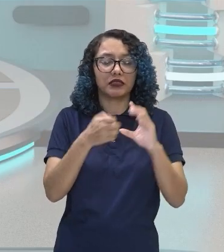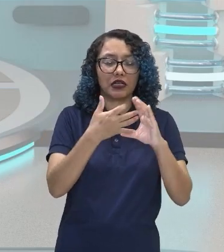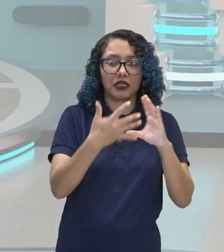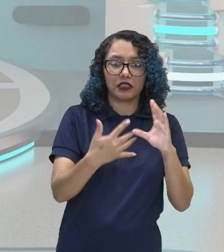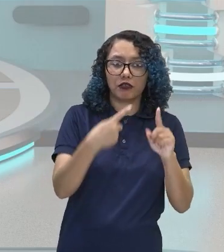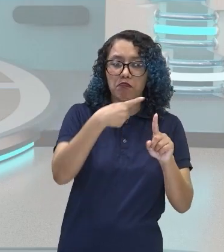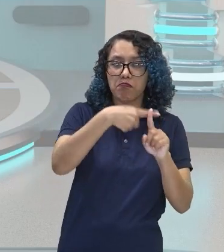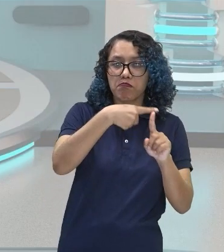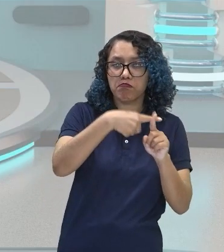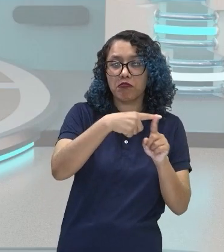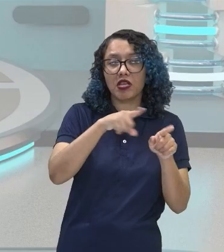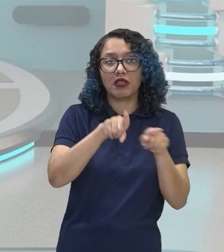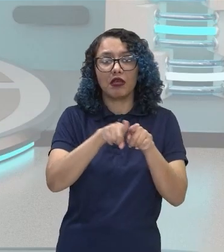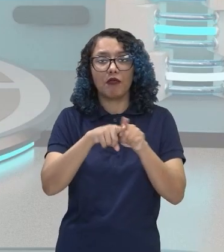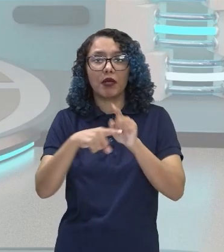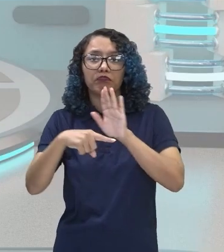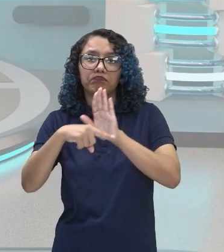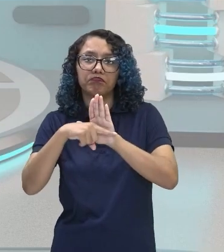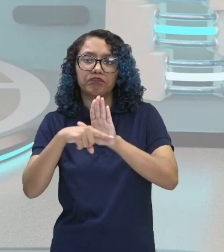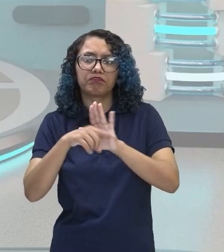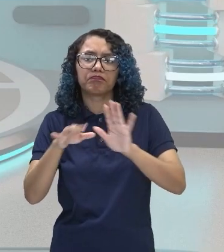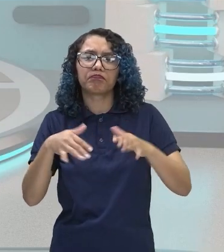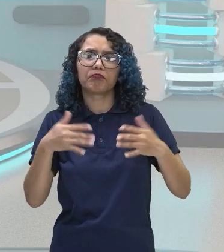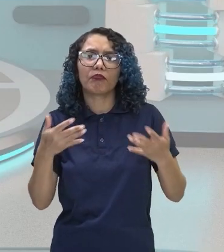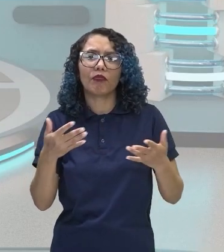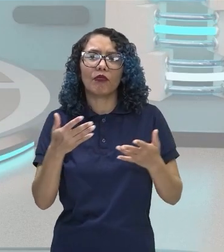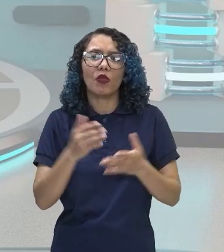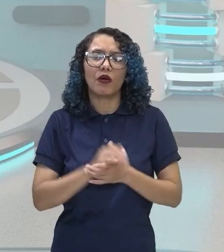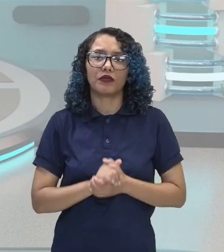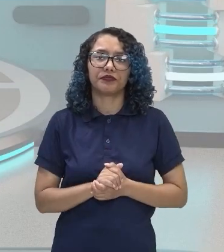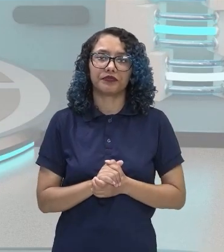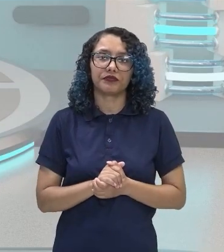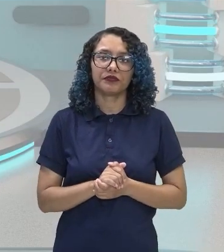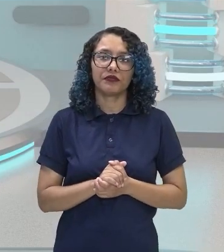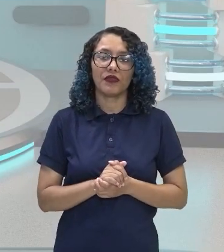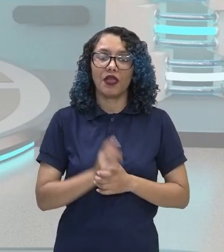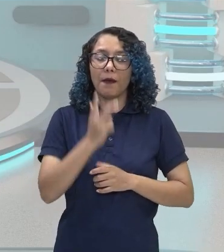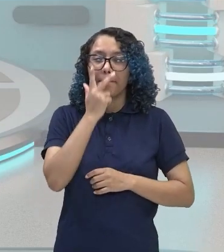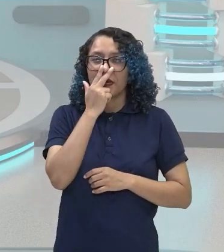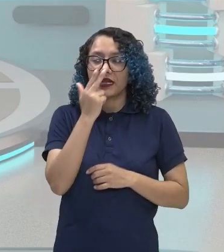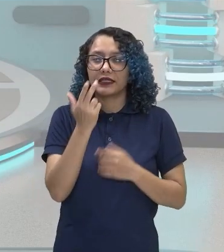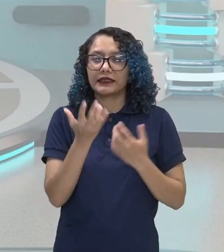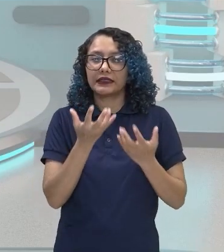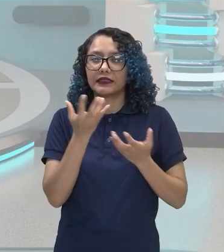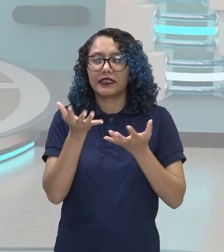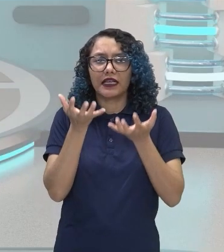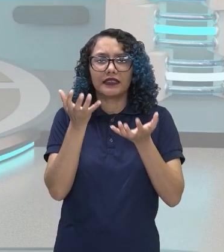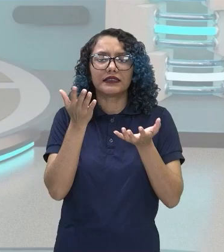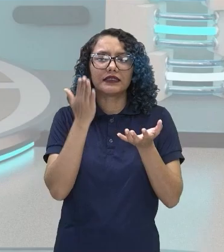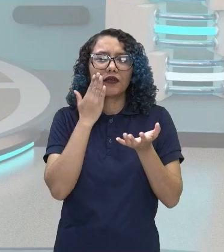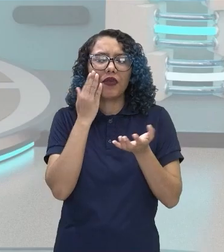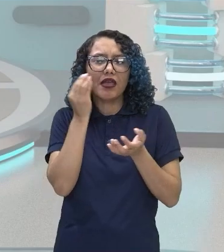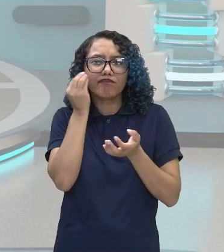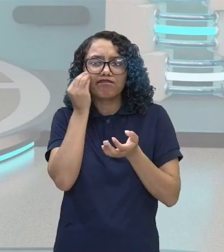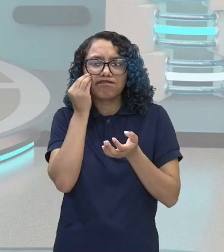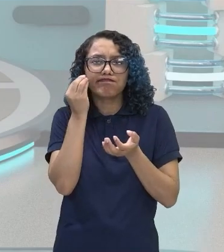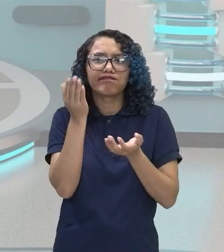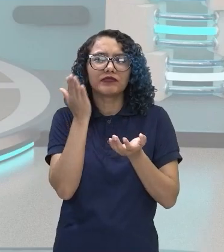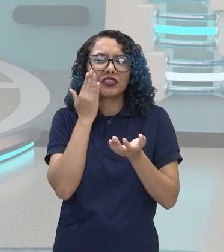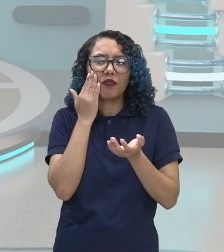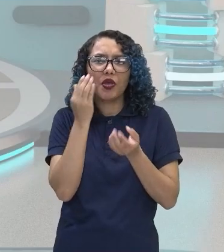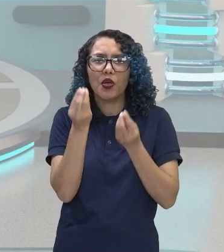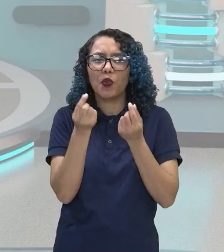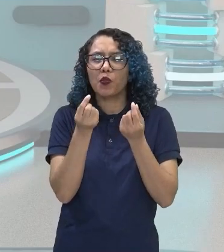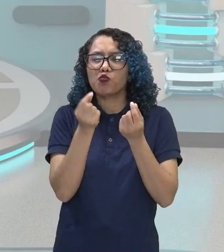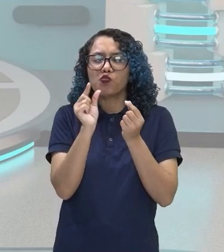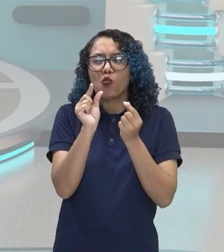positivos, enfim. É como se eu quisesse ter ali, experimentar um pouquinho, saber um pouquinho